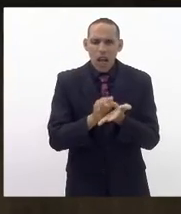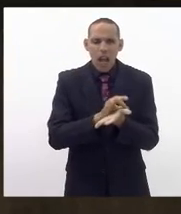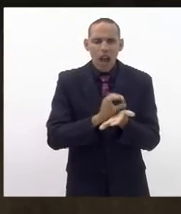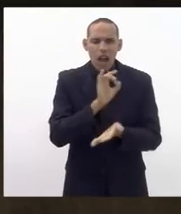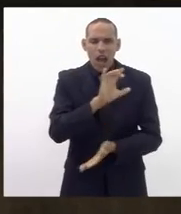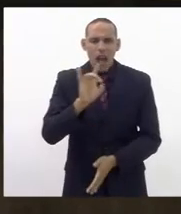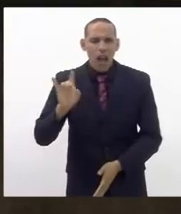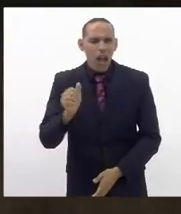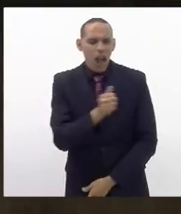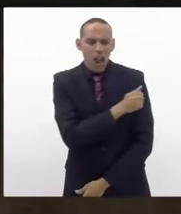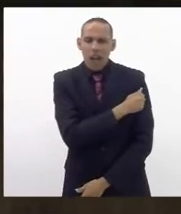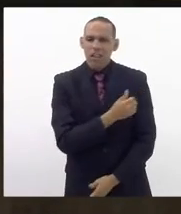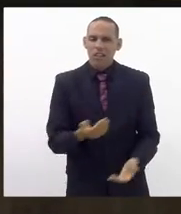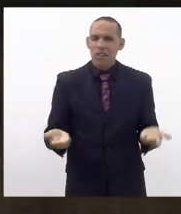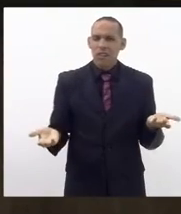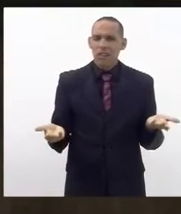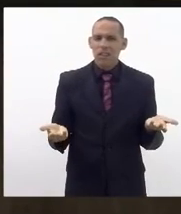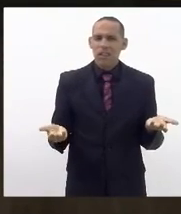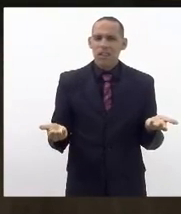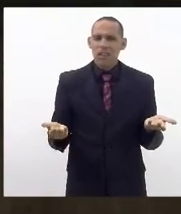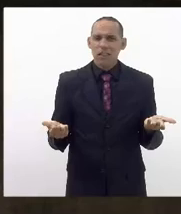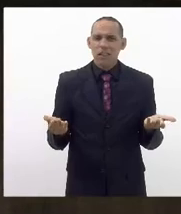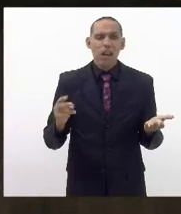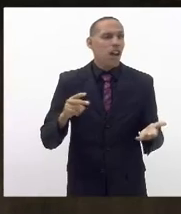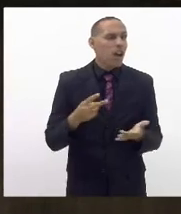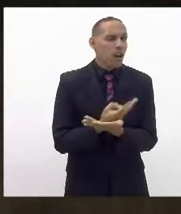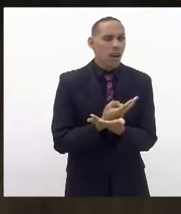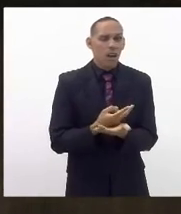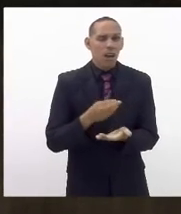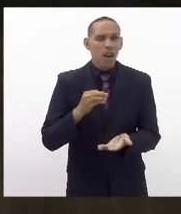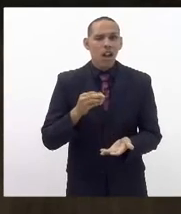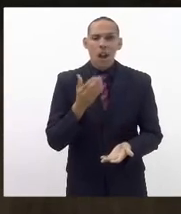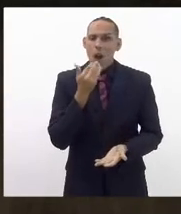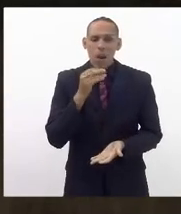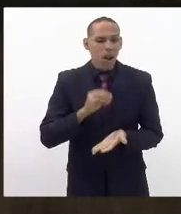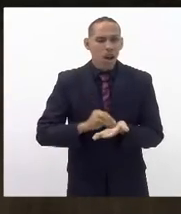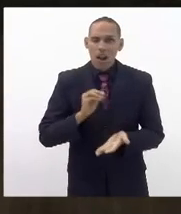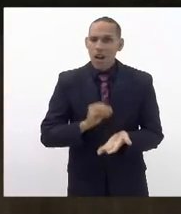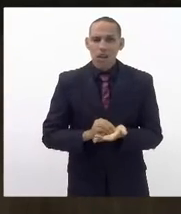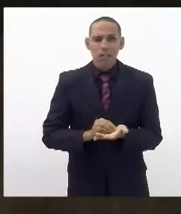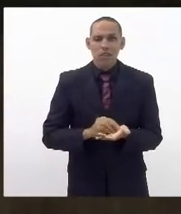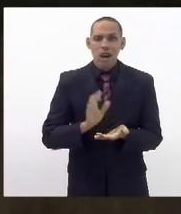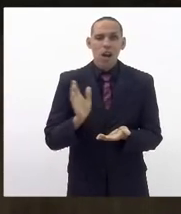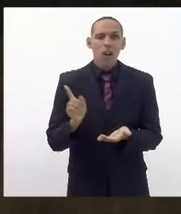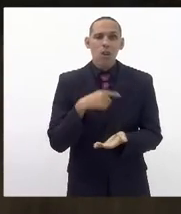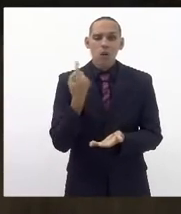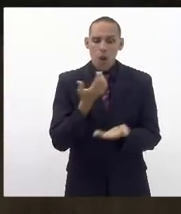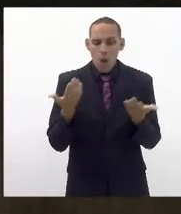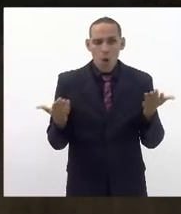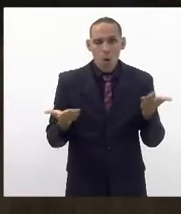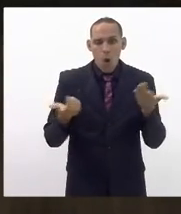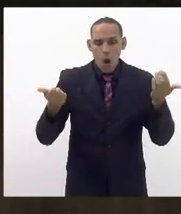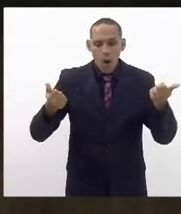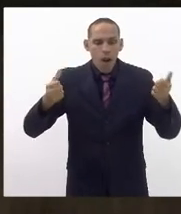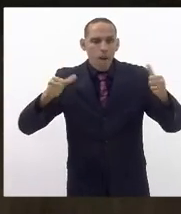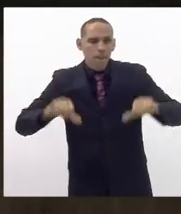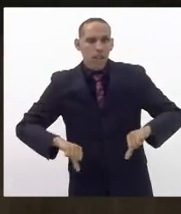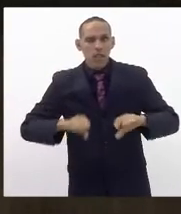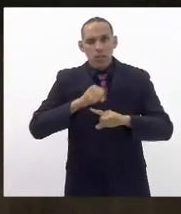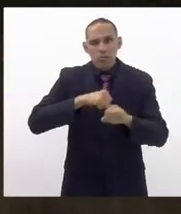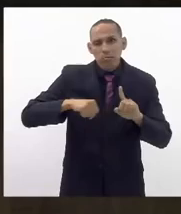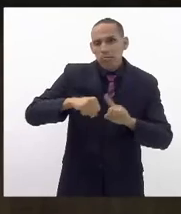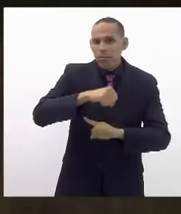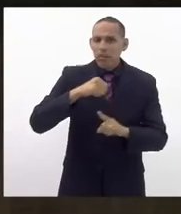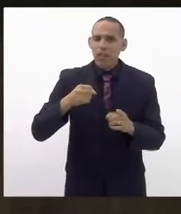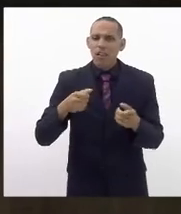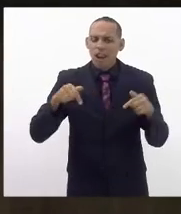O resultado disso é que está faltando comida. E na crise social que a gente se encontra no Estado do Rio de Janeiro, Estado